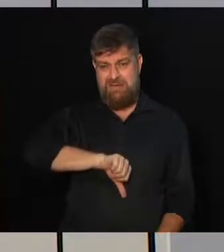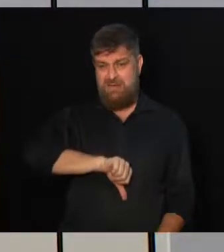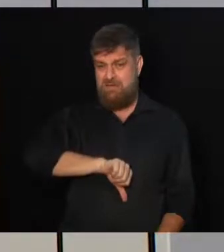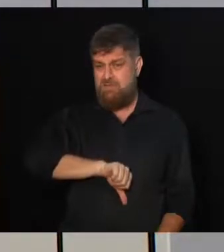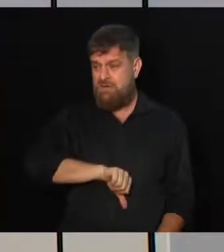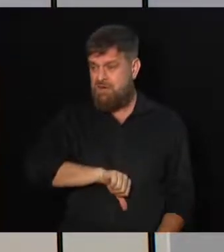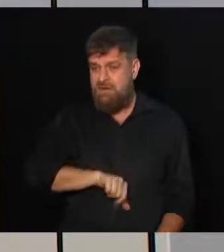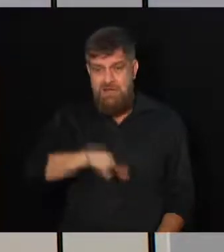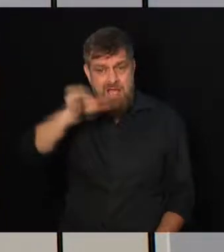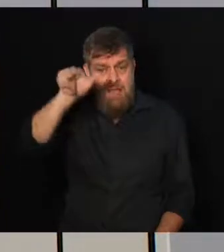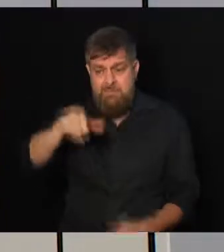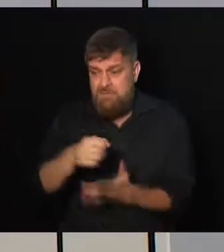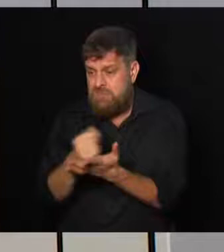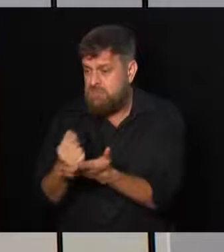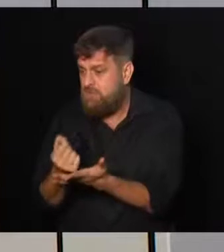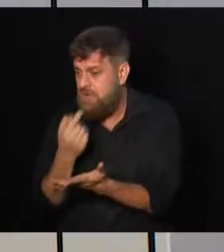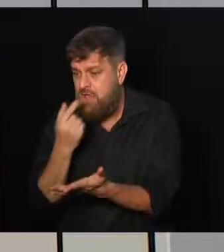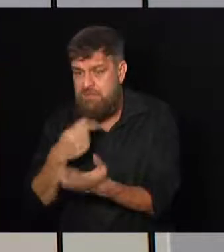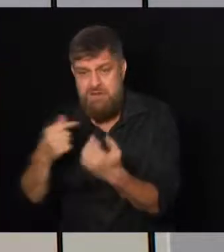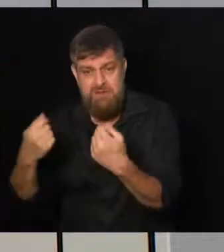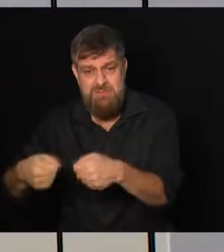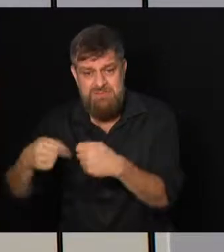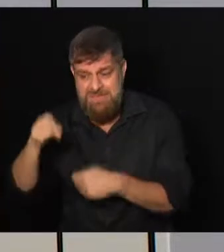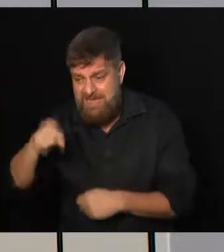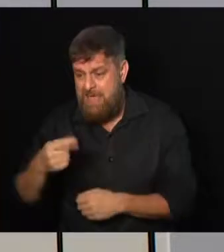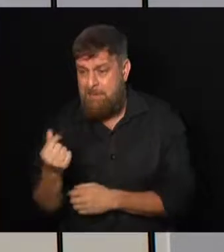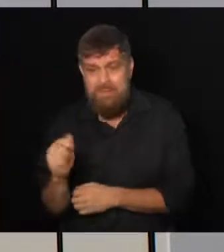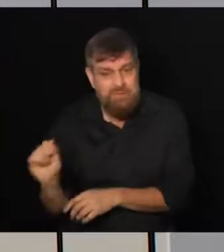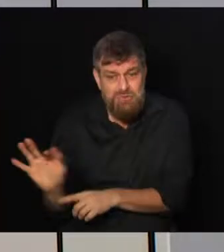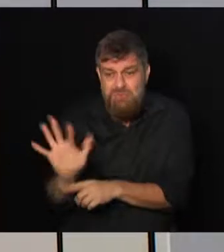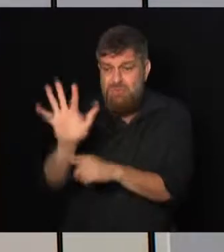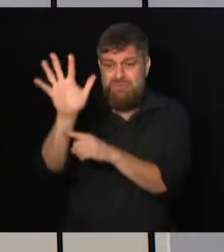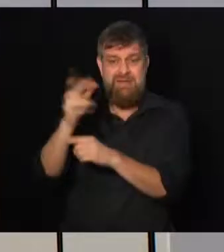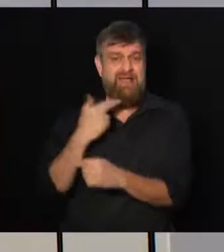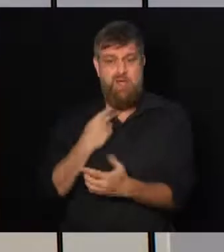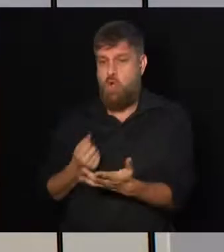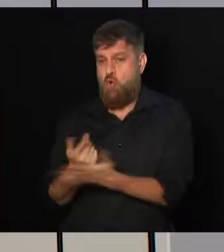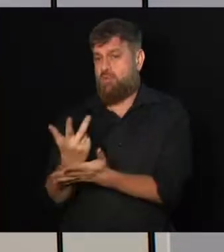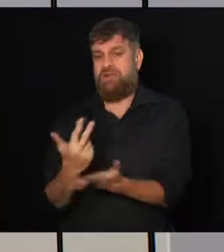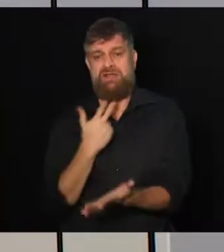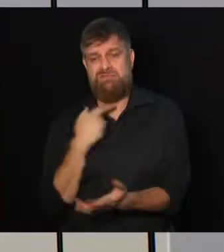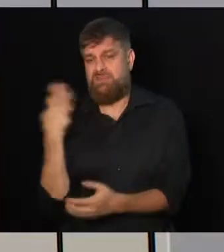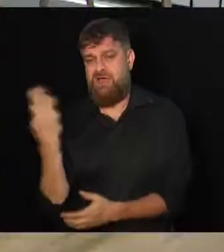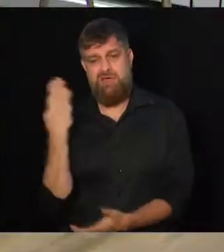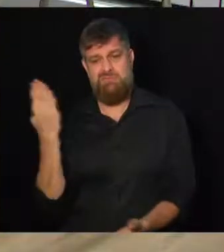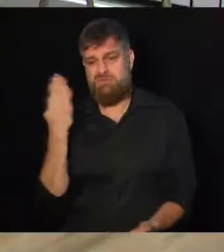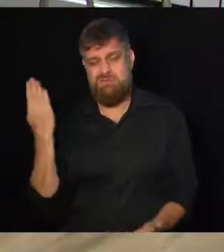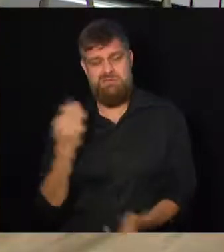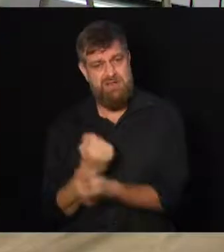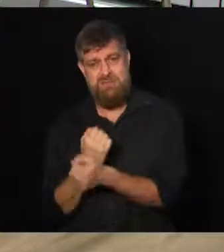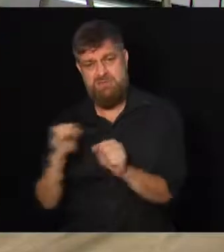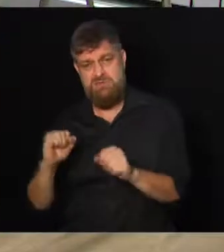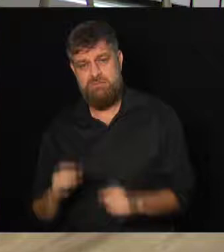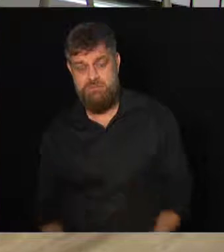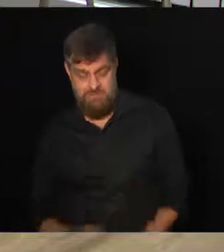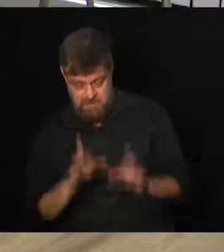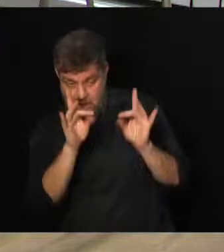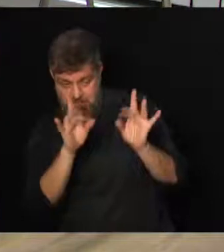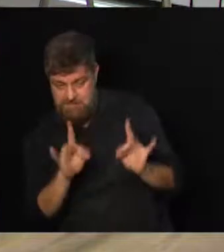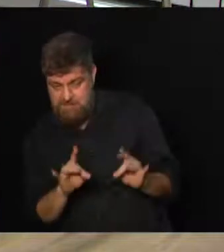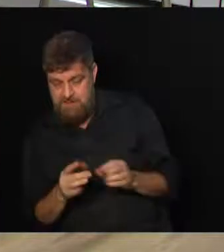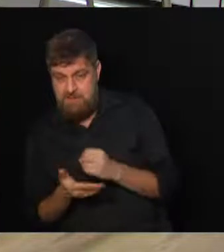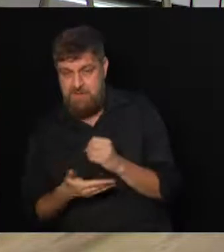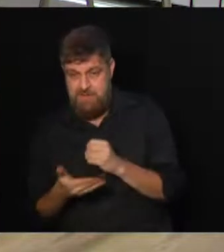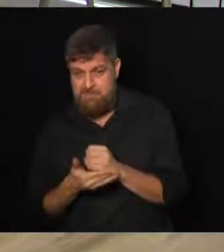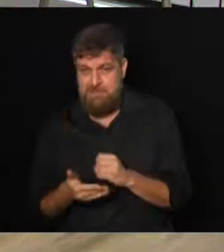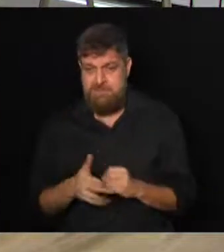ainda determinados medicamentos, que o próprio nome já diz, é alto custo, não tem condições de comprar. Agora, eu tenho um detalhe aqui, Jorge, que eu acho fundamental, e o